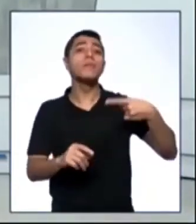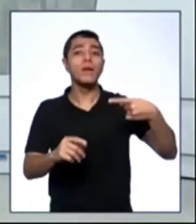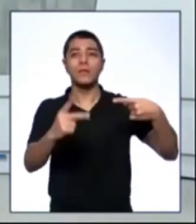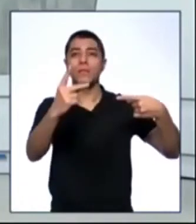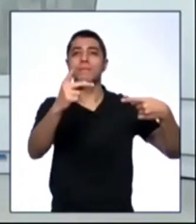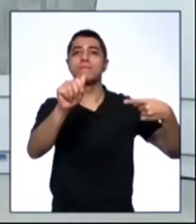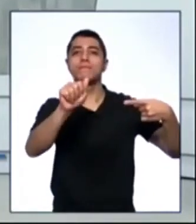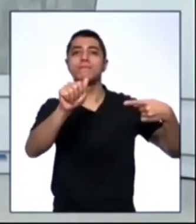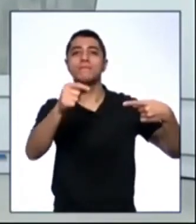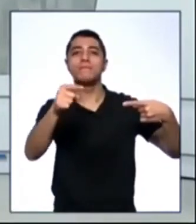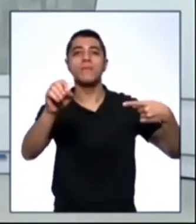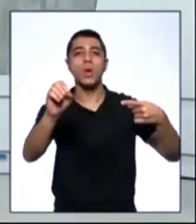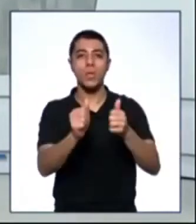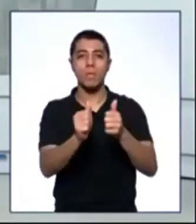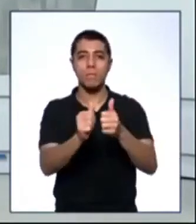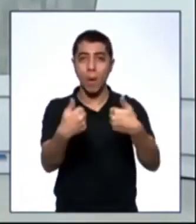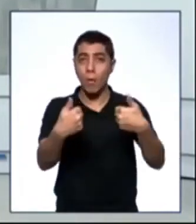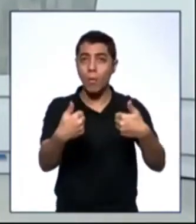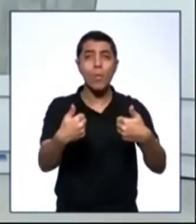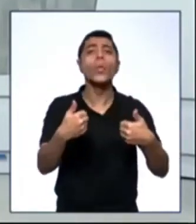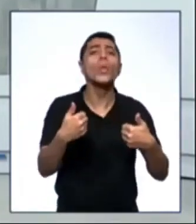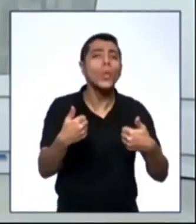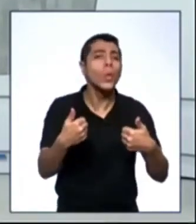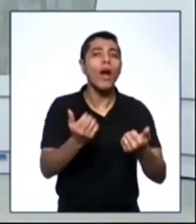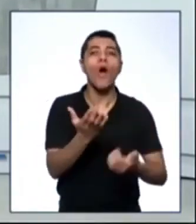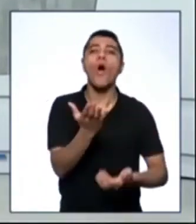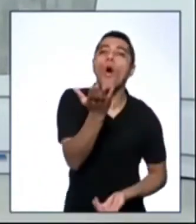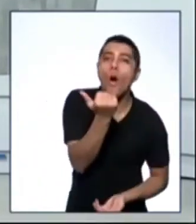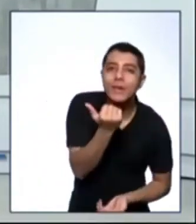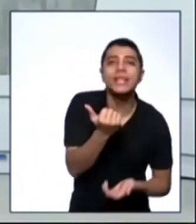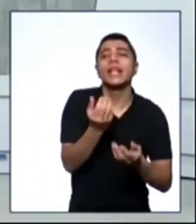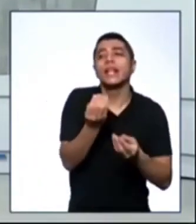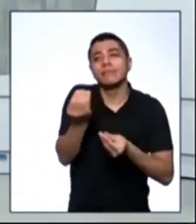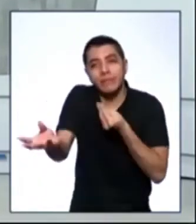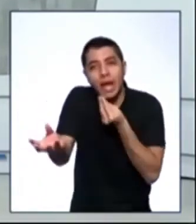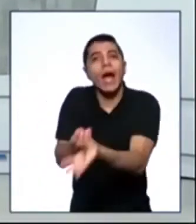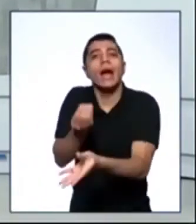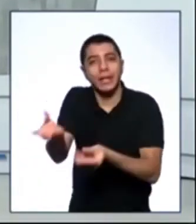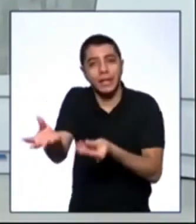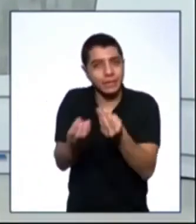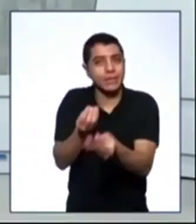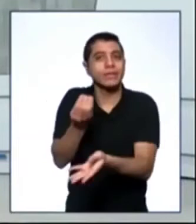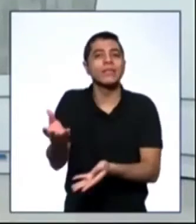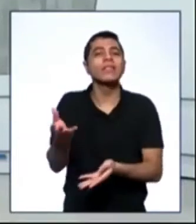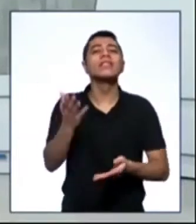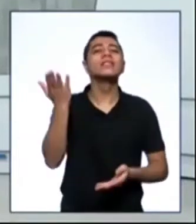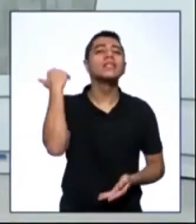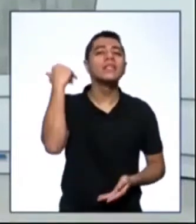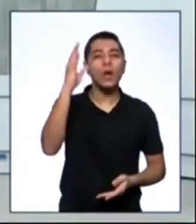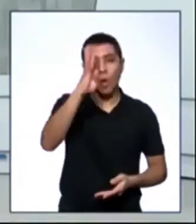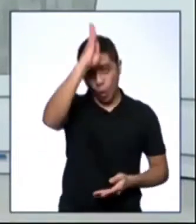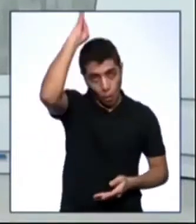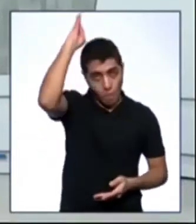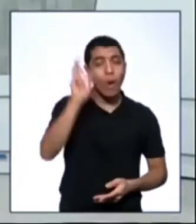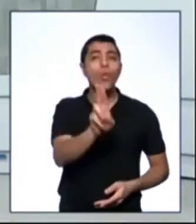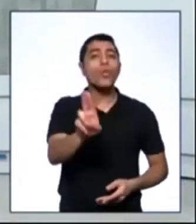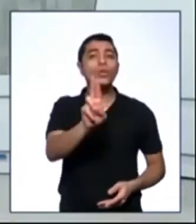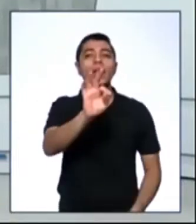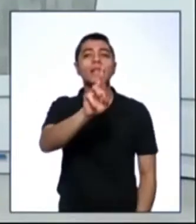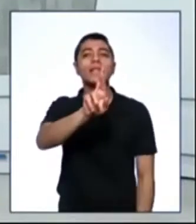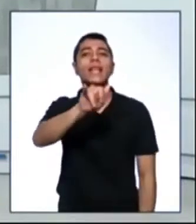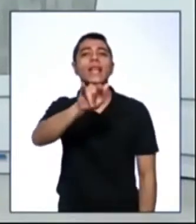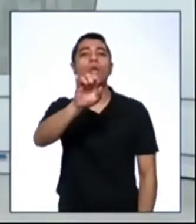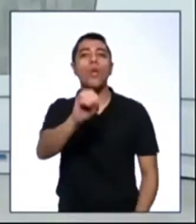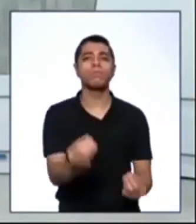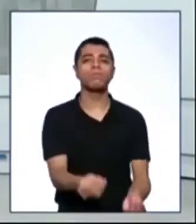circo vai ter uma plebe que vai ter comida, trigo, tá? A base que existe no mundo romano é o trigo. Vai ter comida